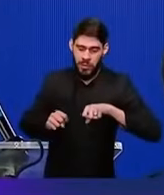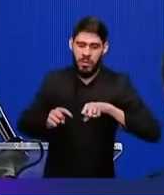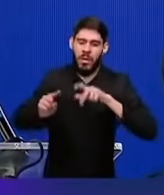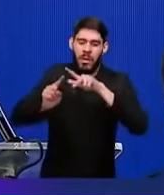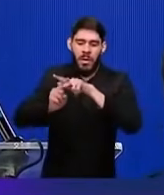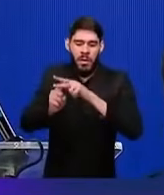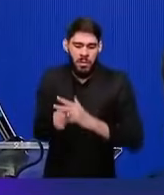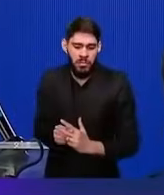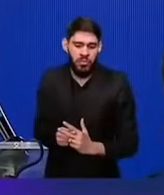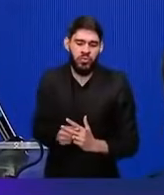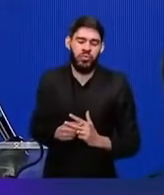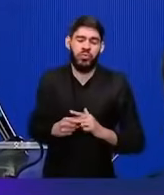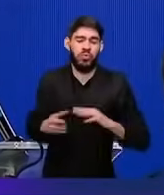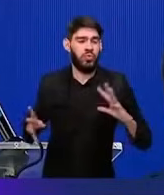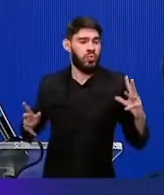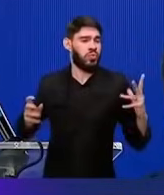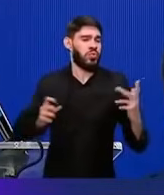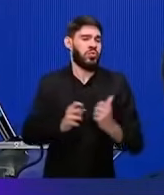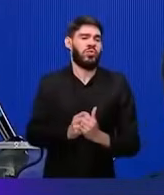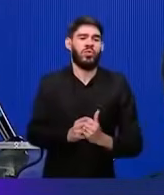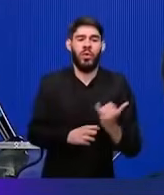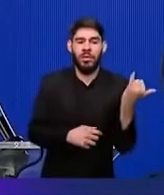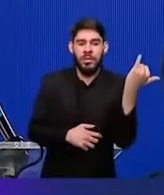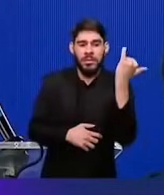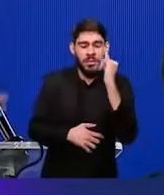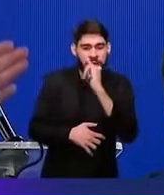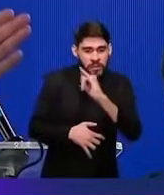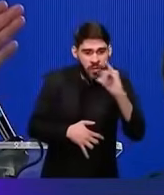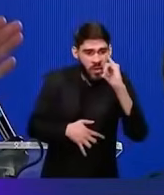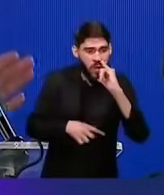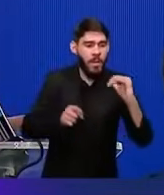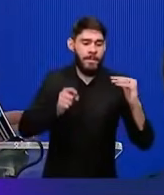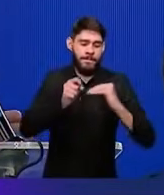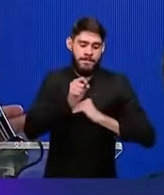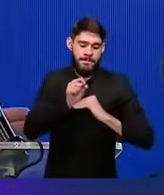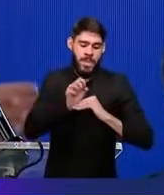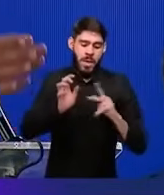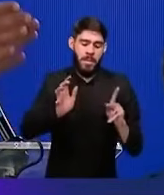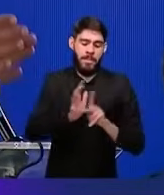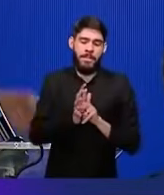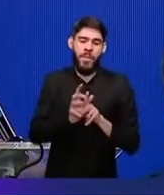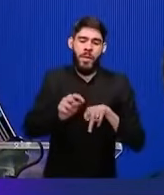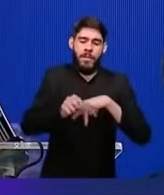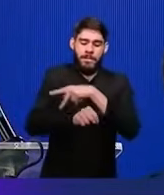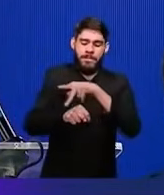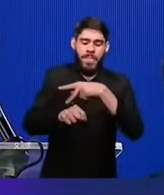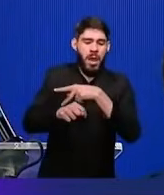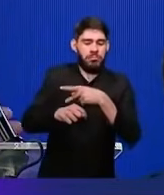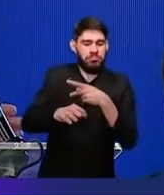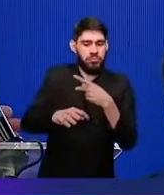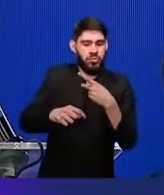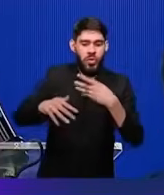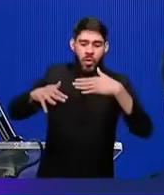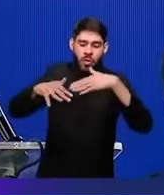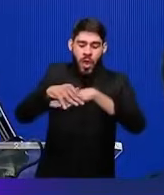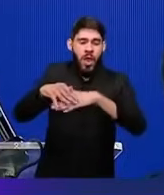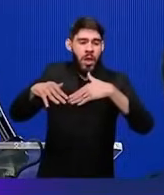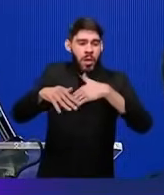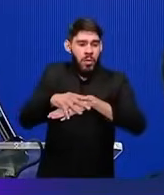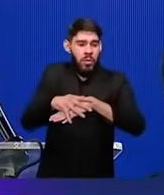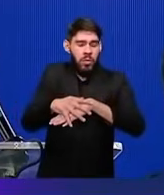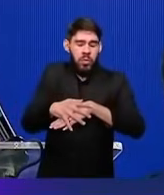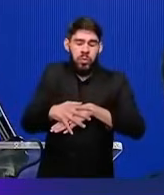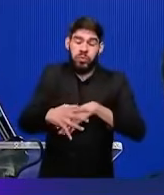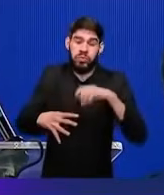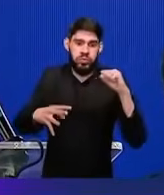que vai ter todas as informações sigilosas do país armazenadas num data center